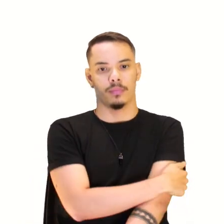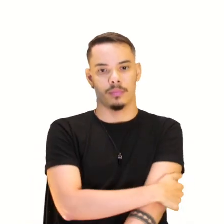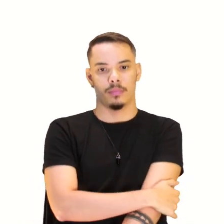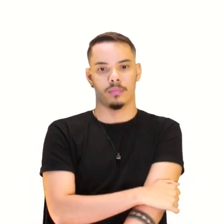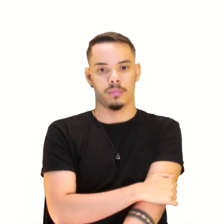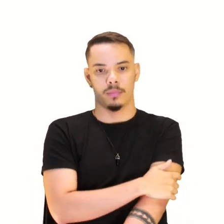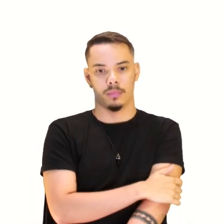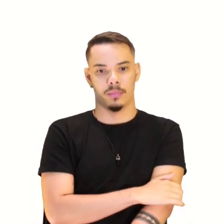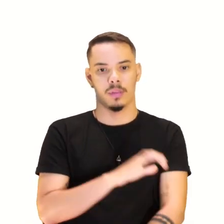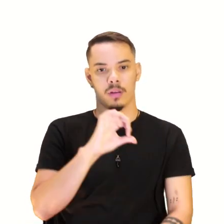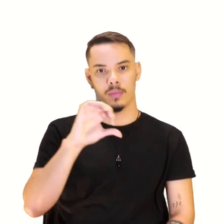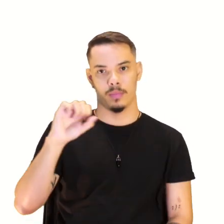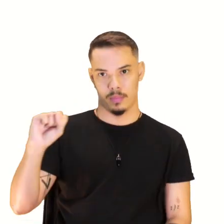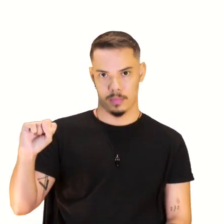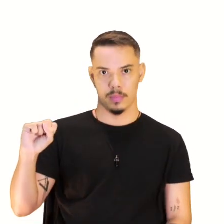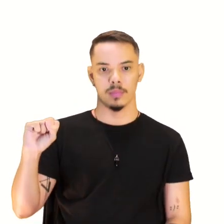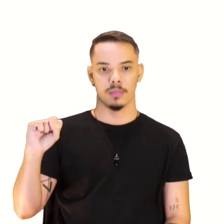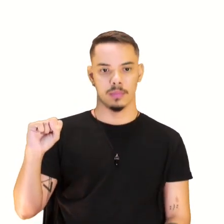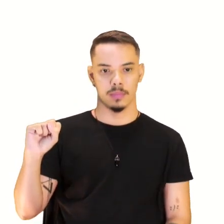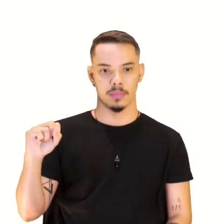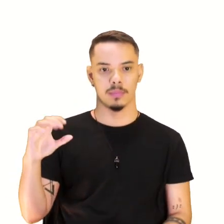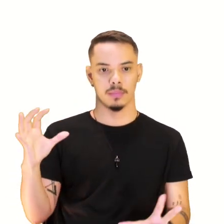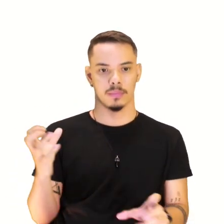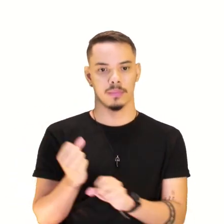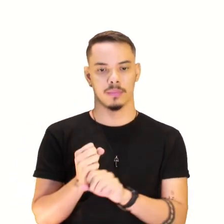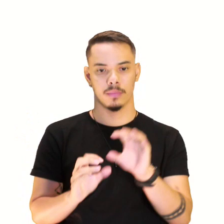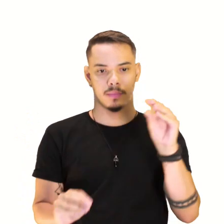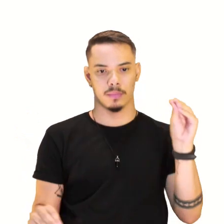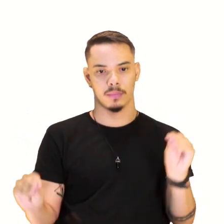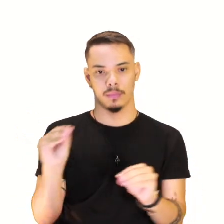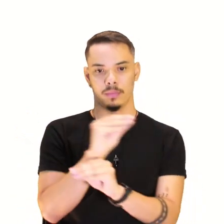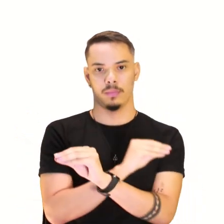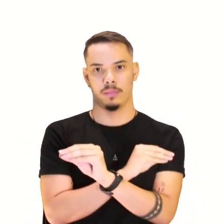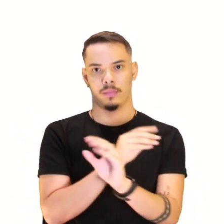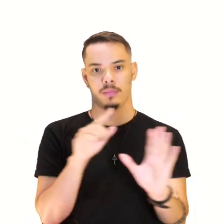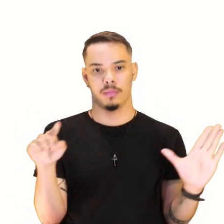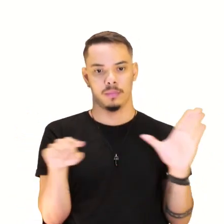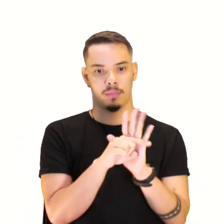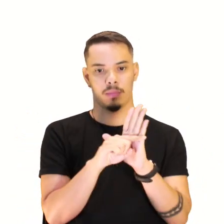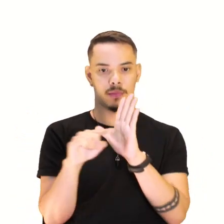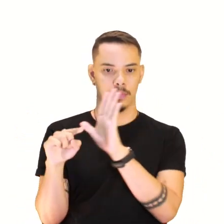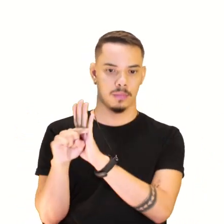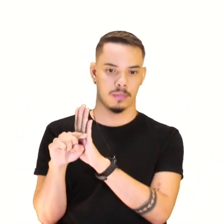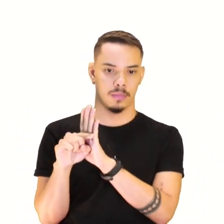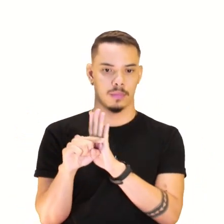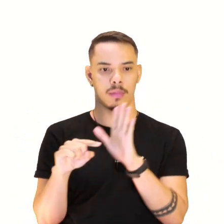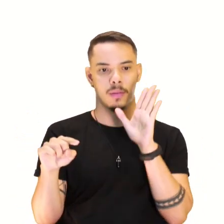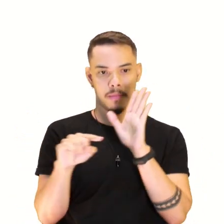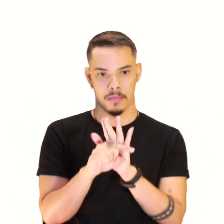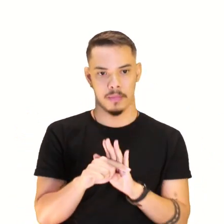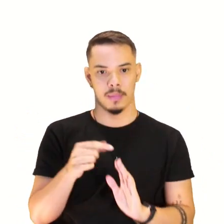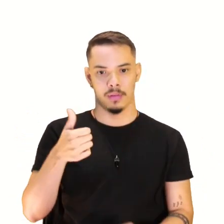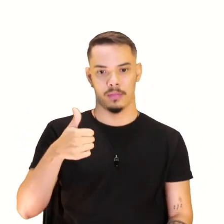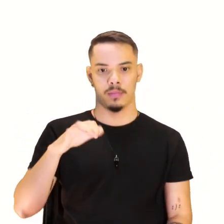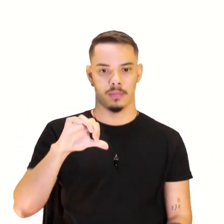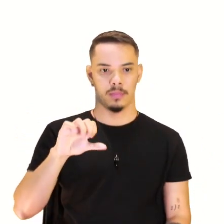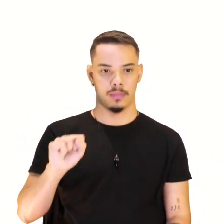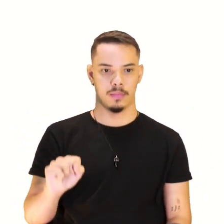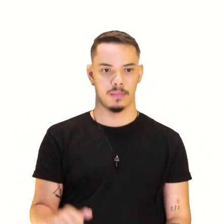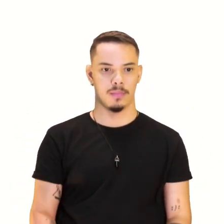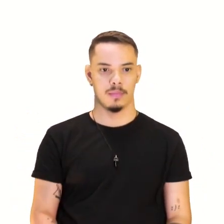vezes 2, 98. Tá somando, passa para o outro lado, subtraindo. Então, o A1 vai dar